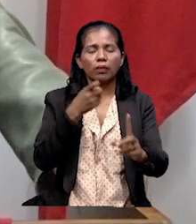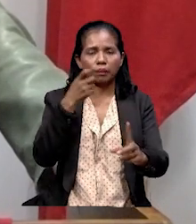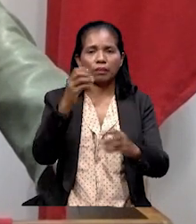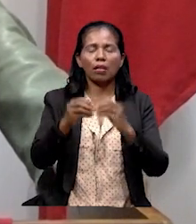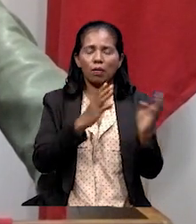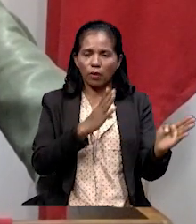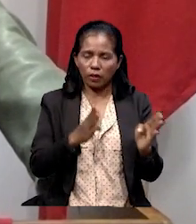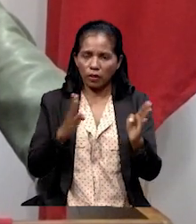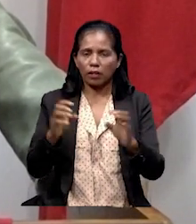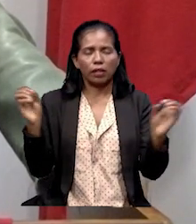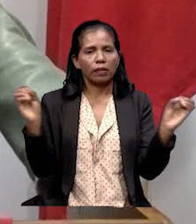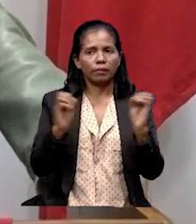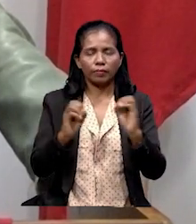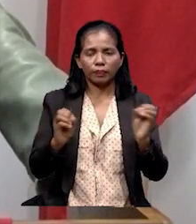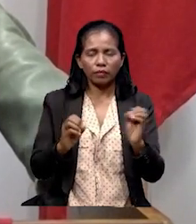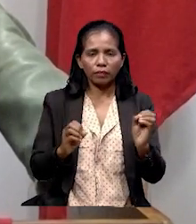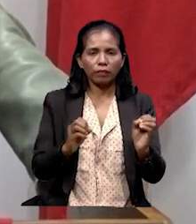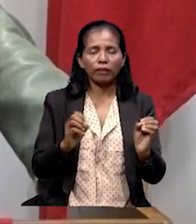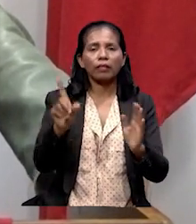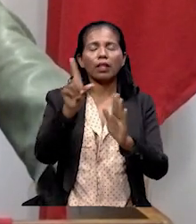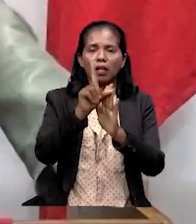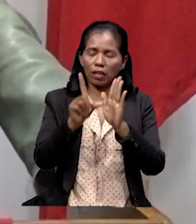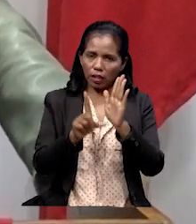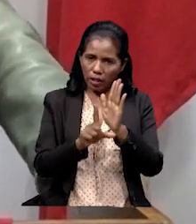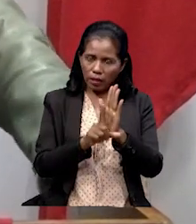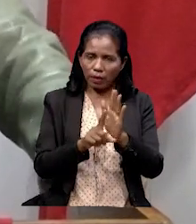buat na be legal né ma buat na be